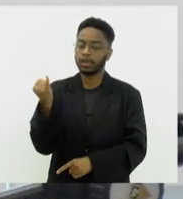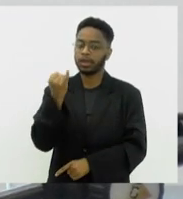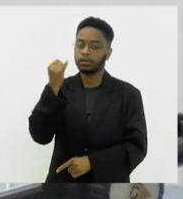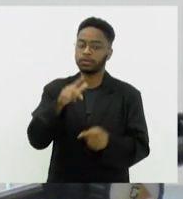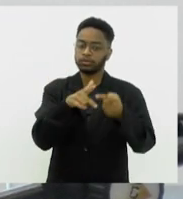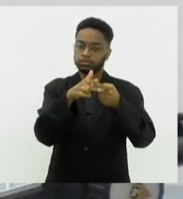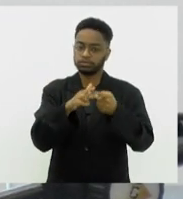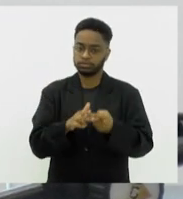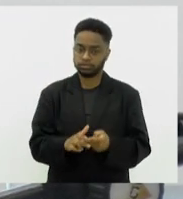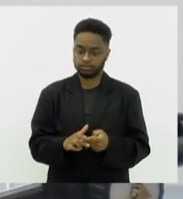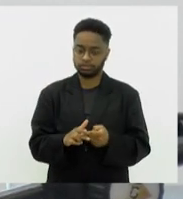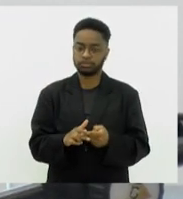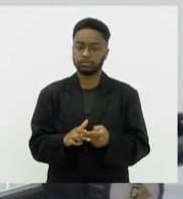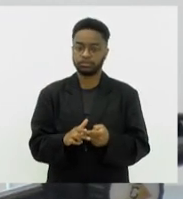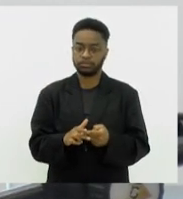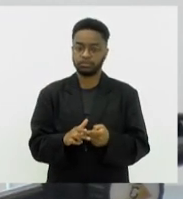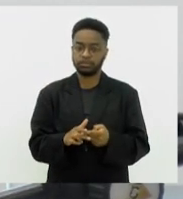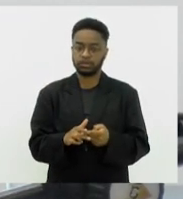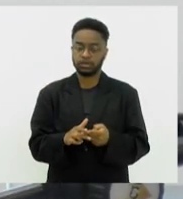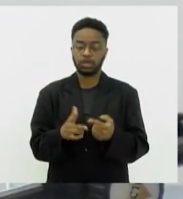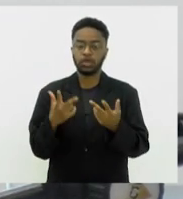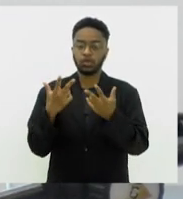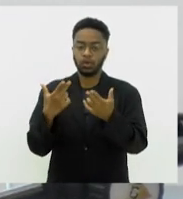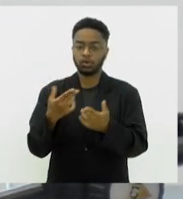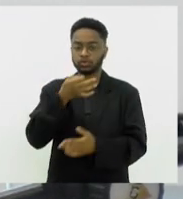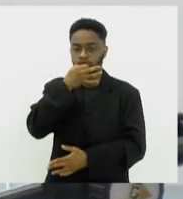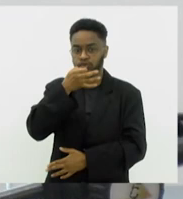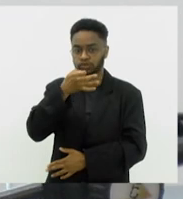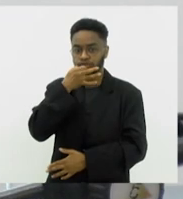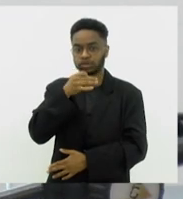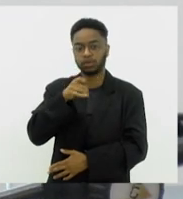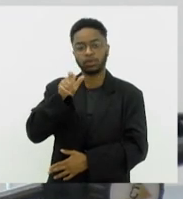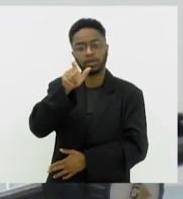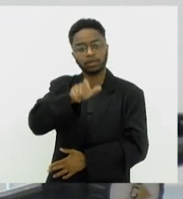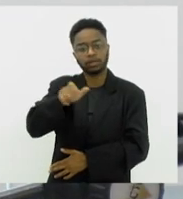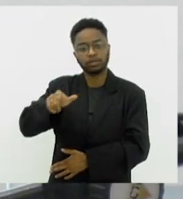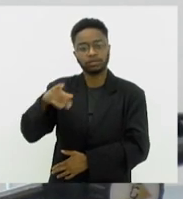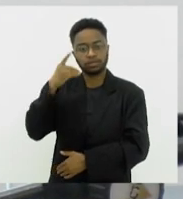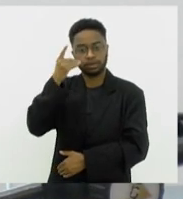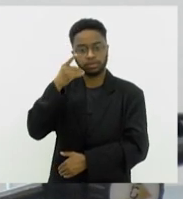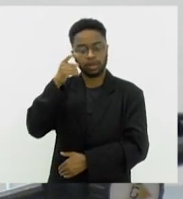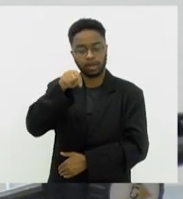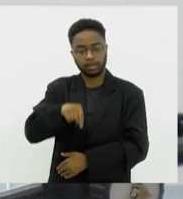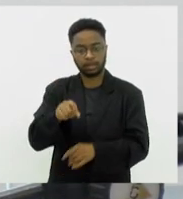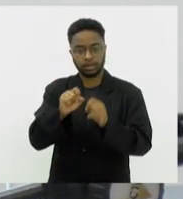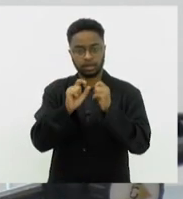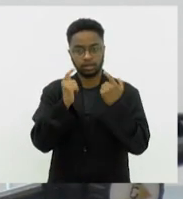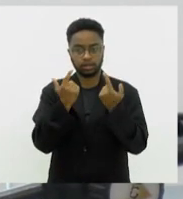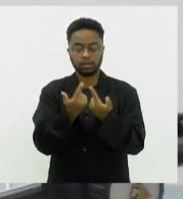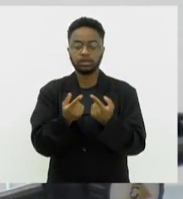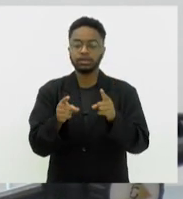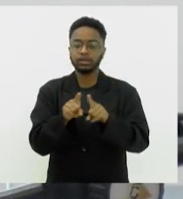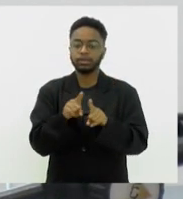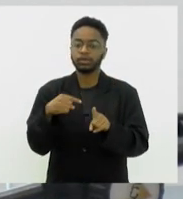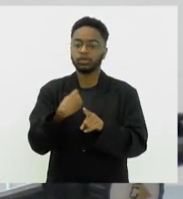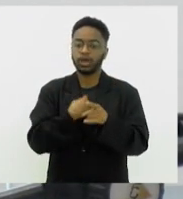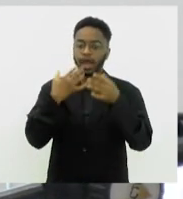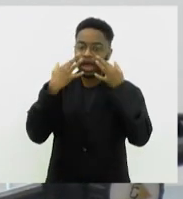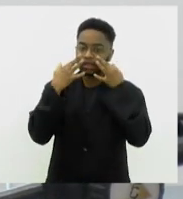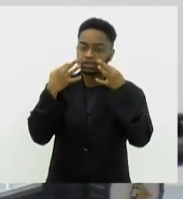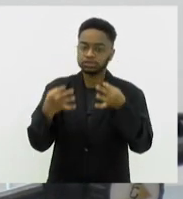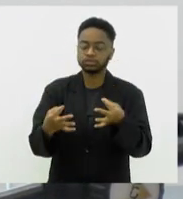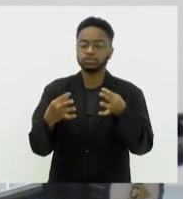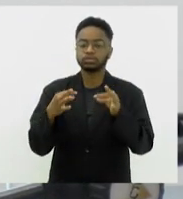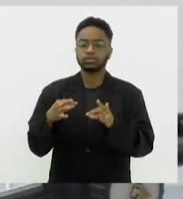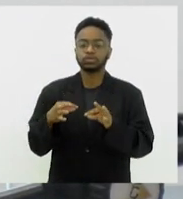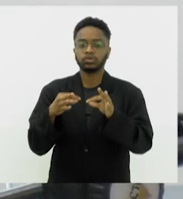e aperfeiçoamento conforme sugestões dos noves deputados dessa comissão assim como estamos atento a todas